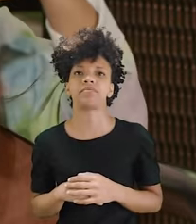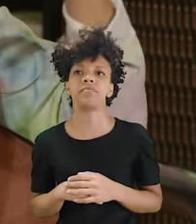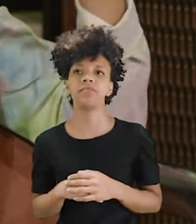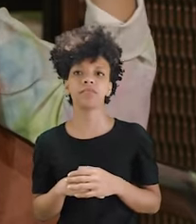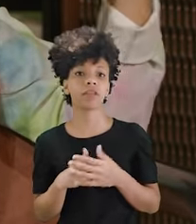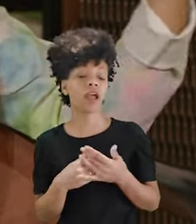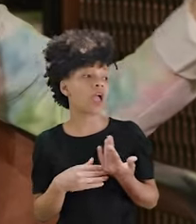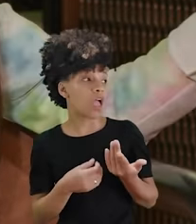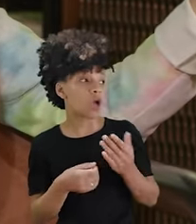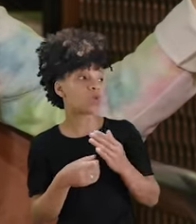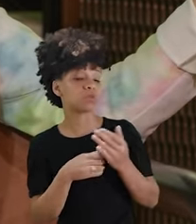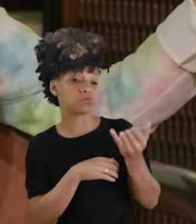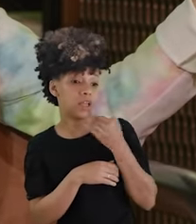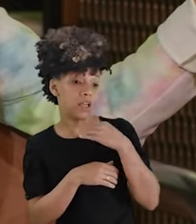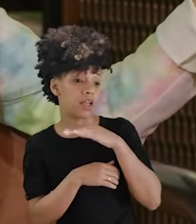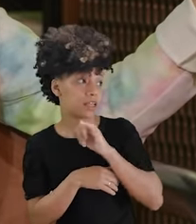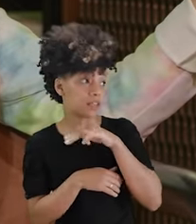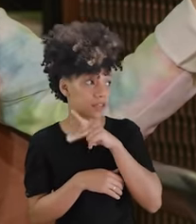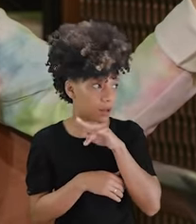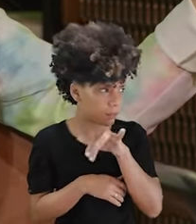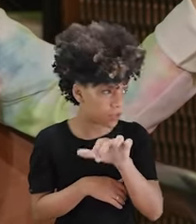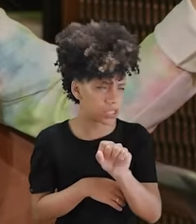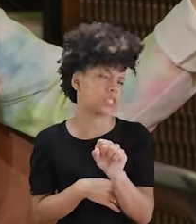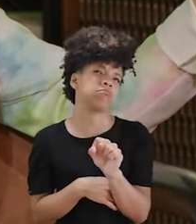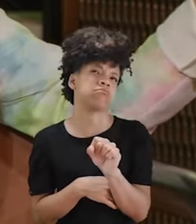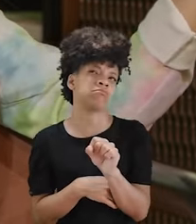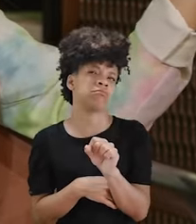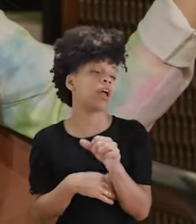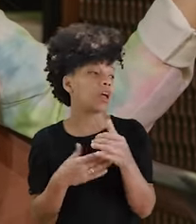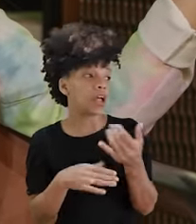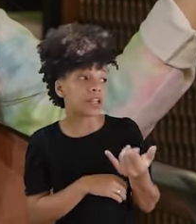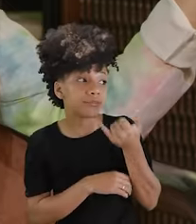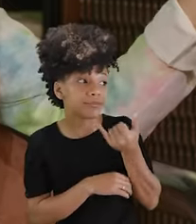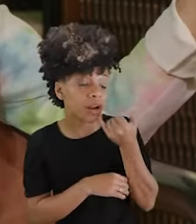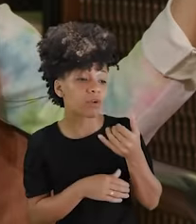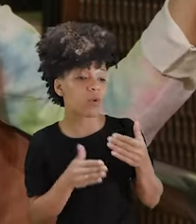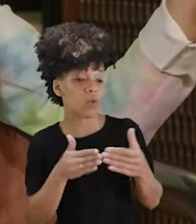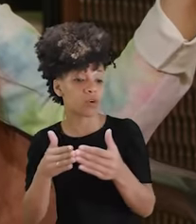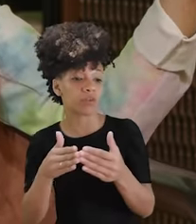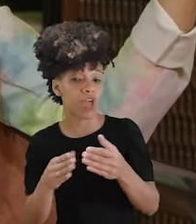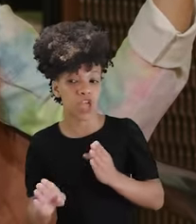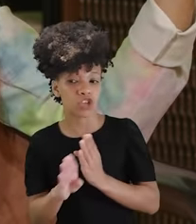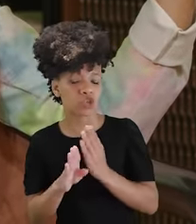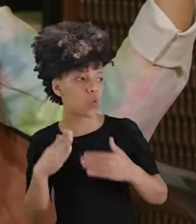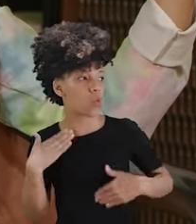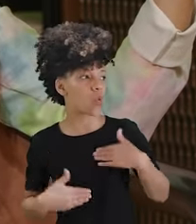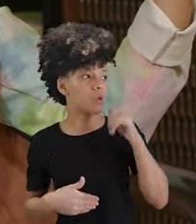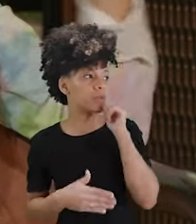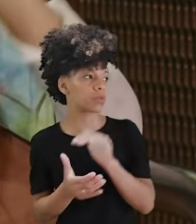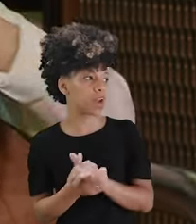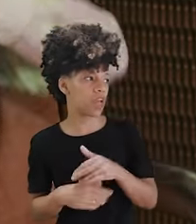entrar em contato com o navio dizendo que tinha achado o corpo da mulher do mar e ela teria sido estrangulada